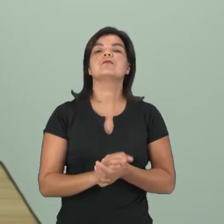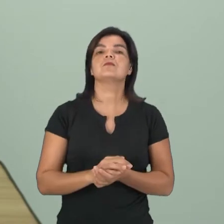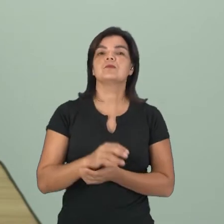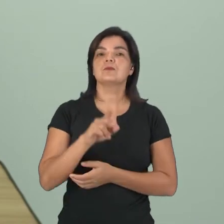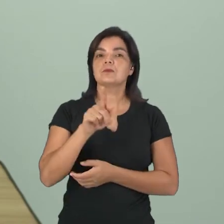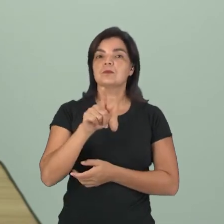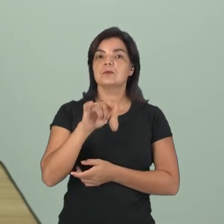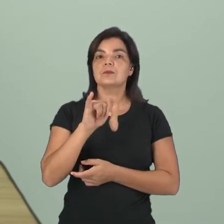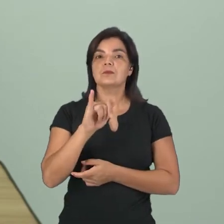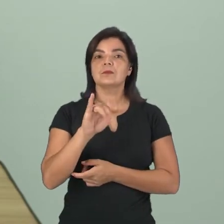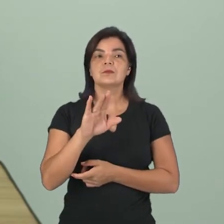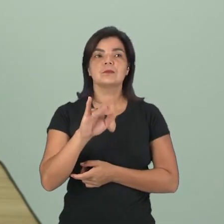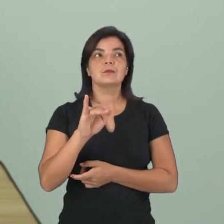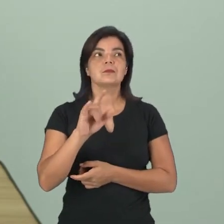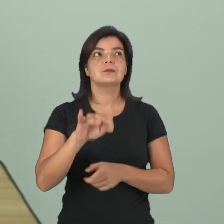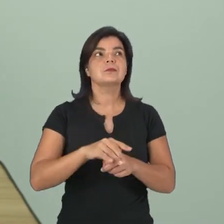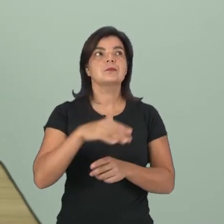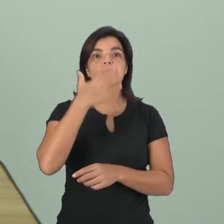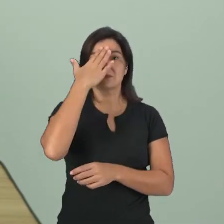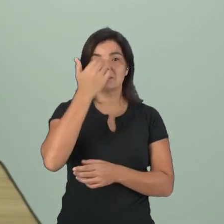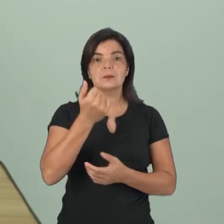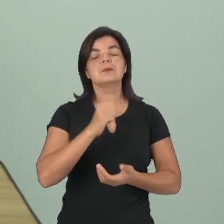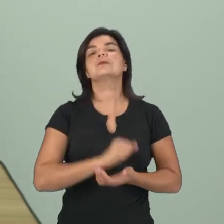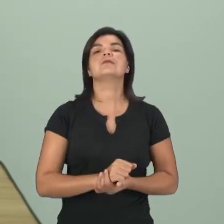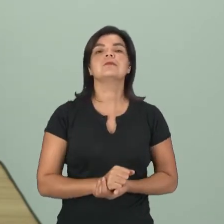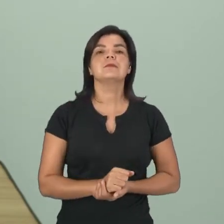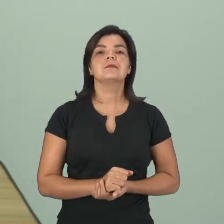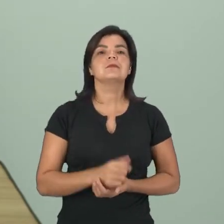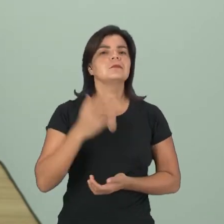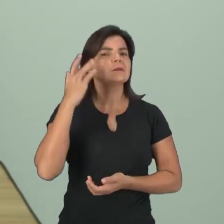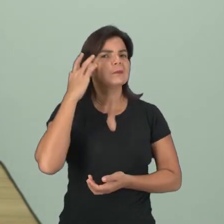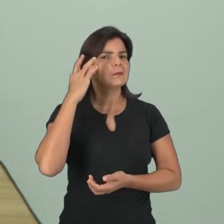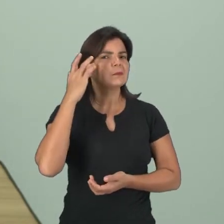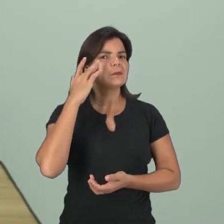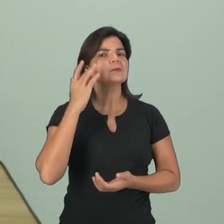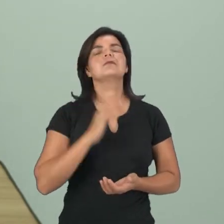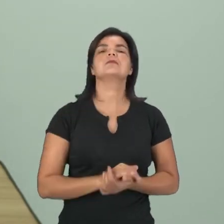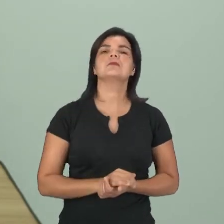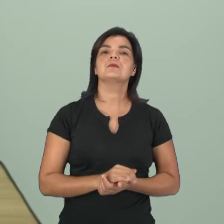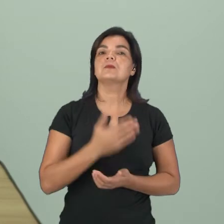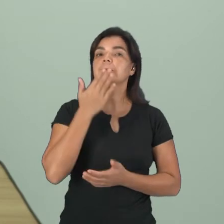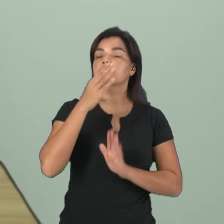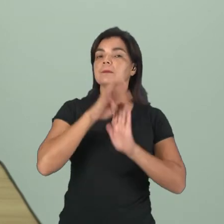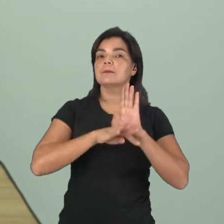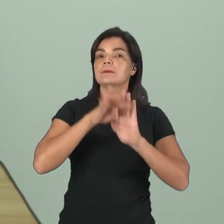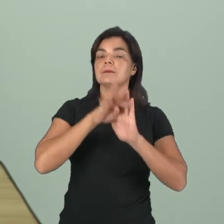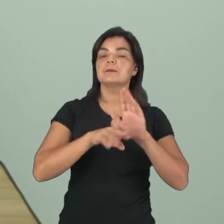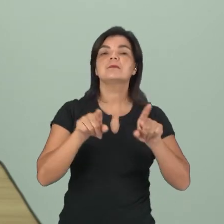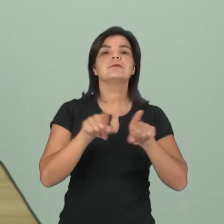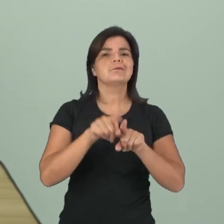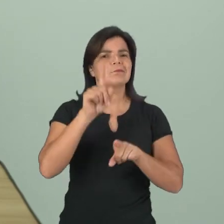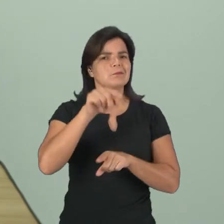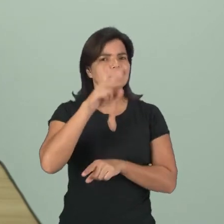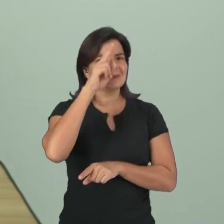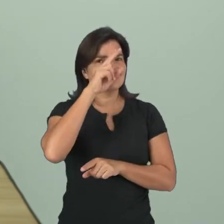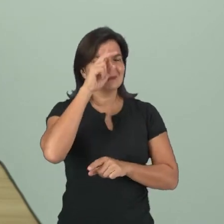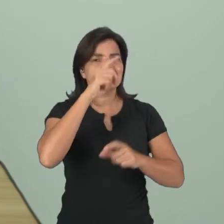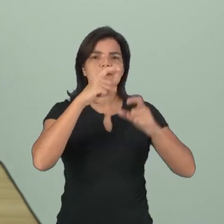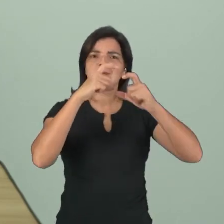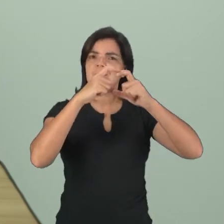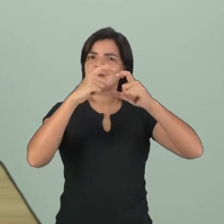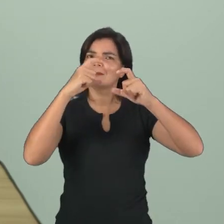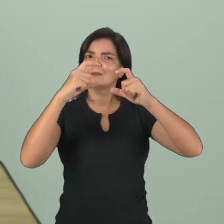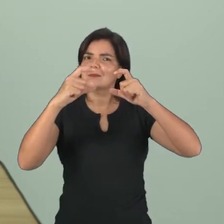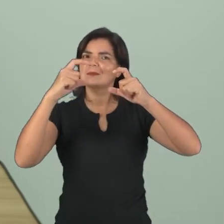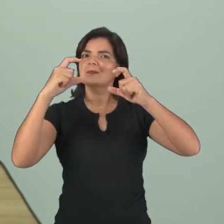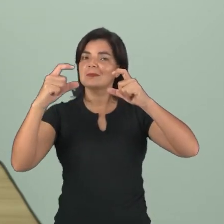gibis? Alguém sabe? Será que esse tipo de texto é a história em